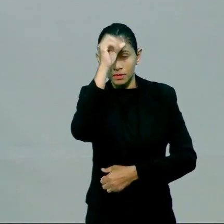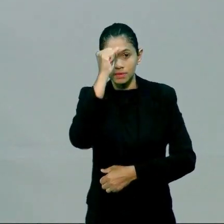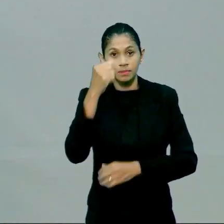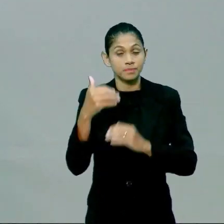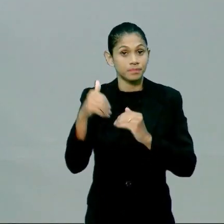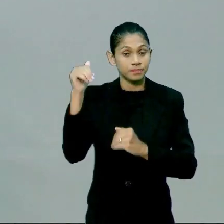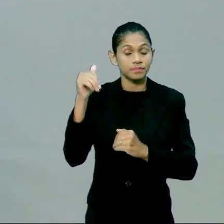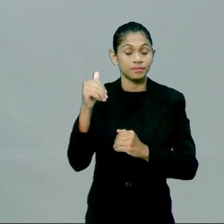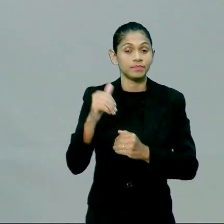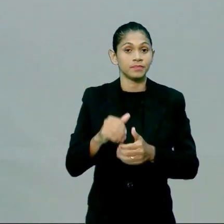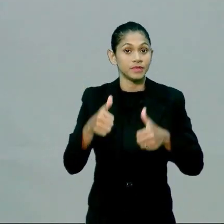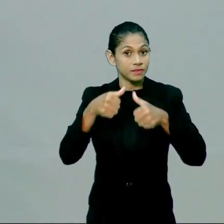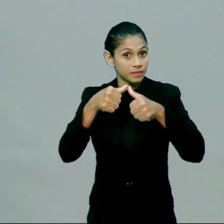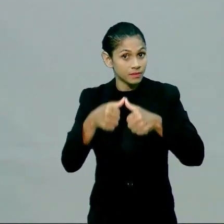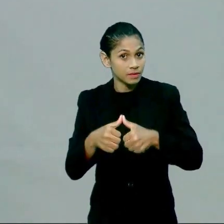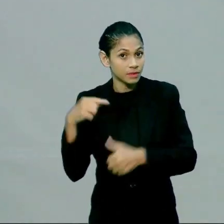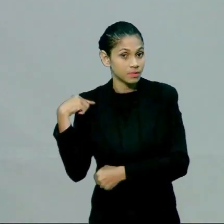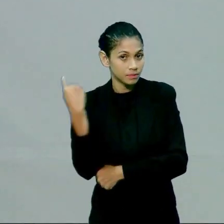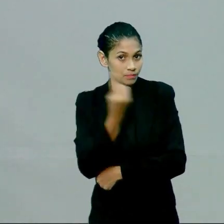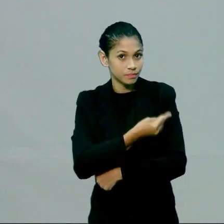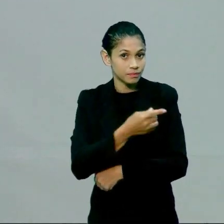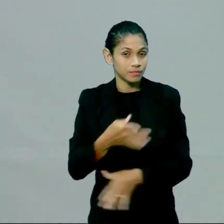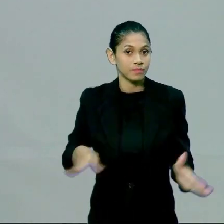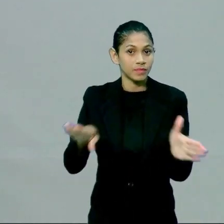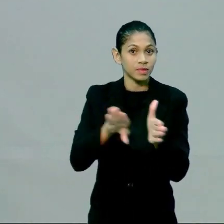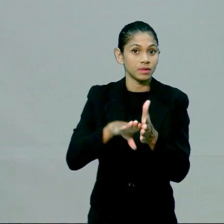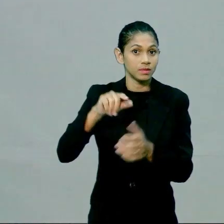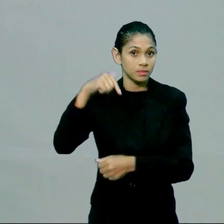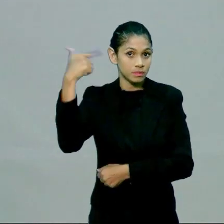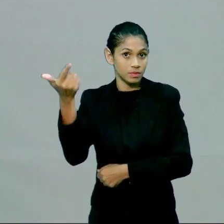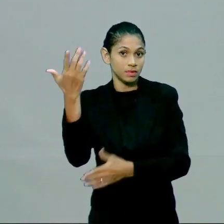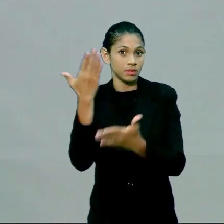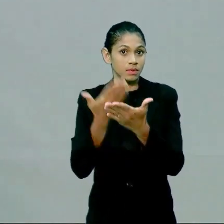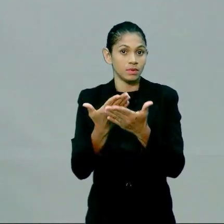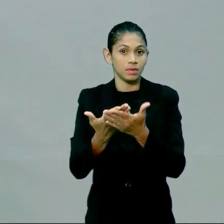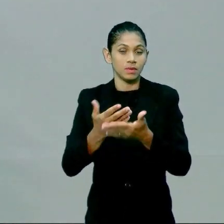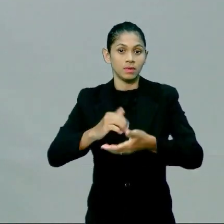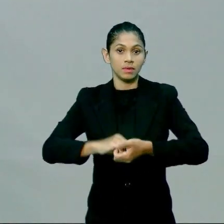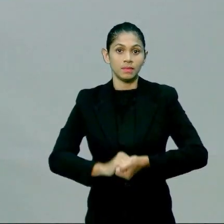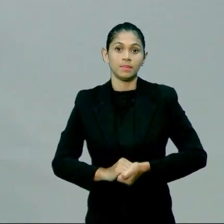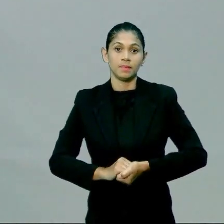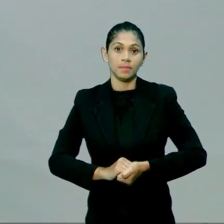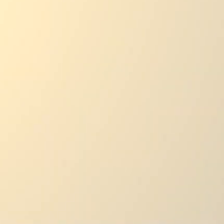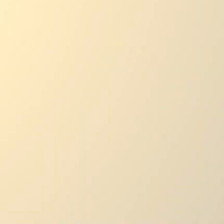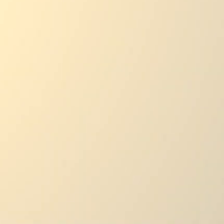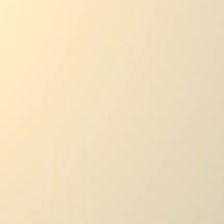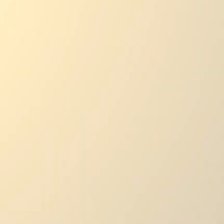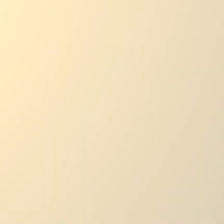Fique aqui com a gente e até a próxima. Beijão!